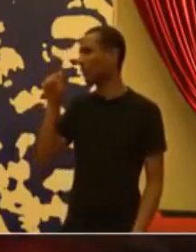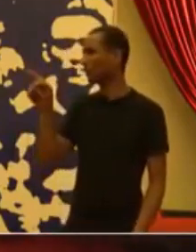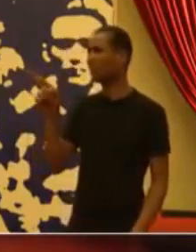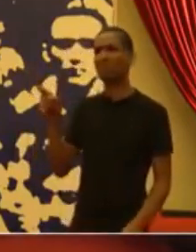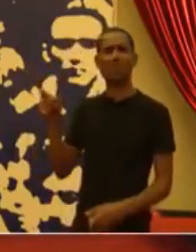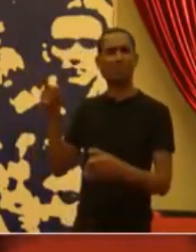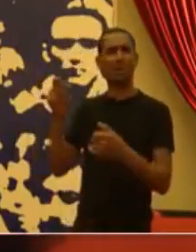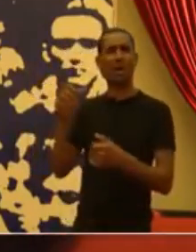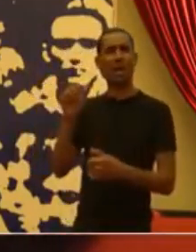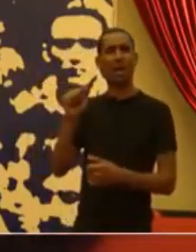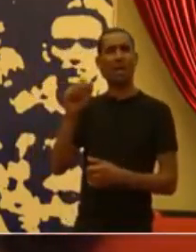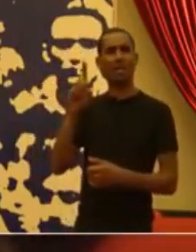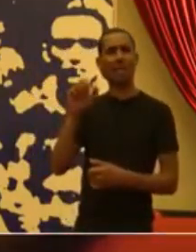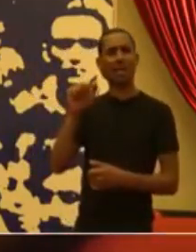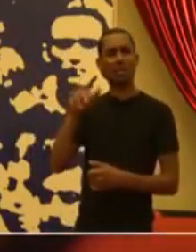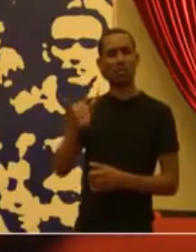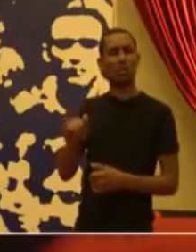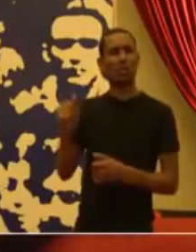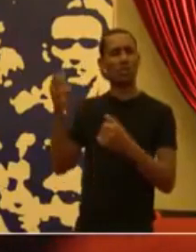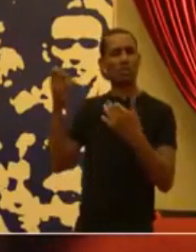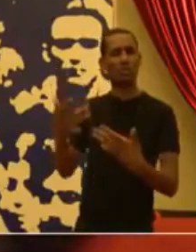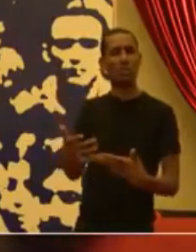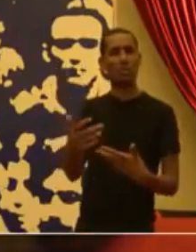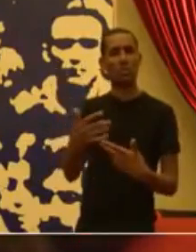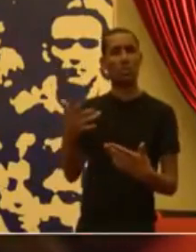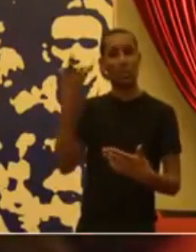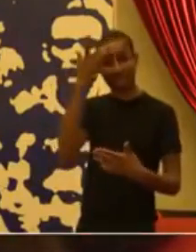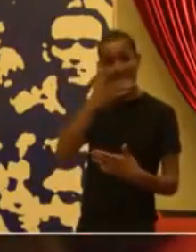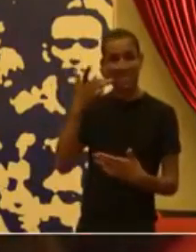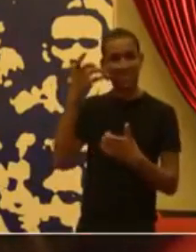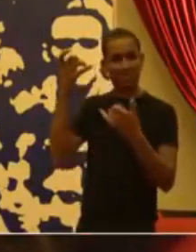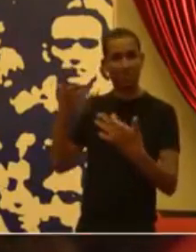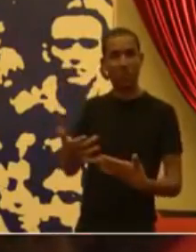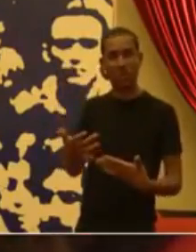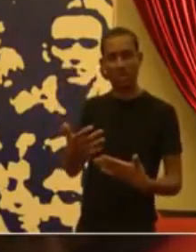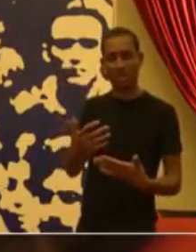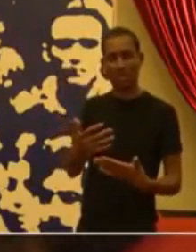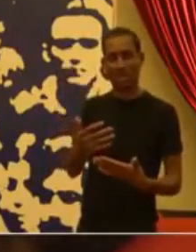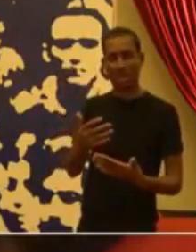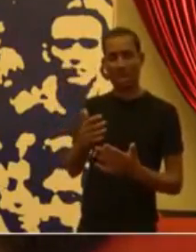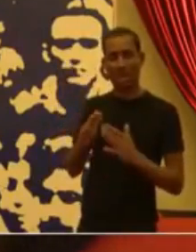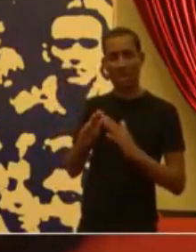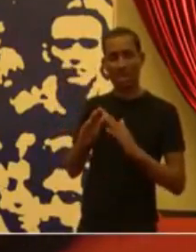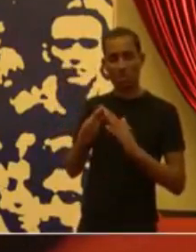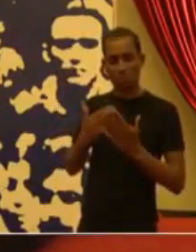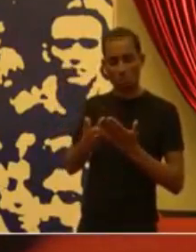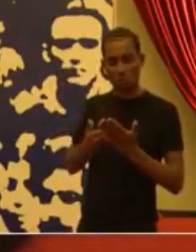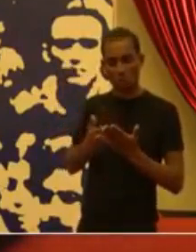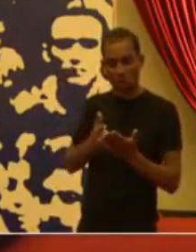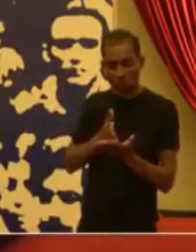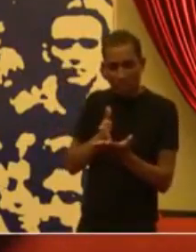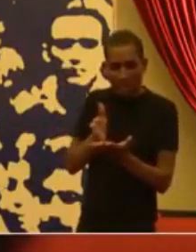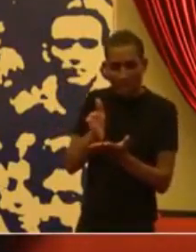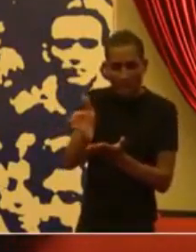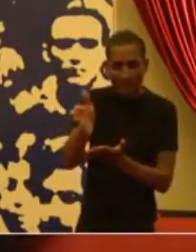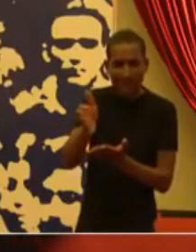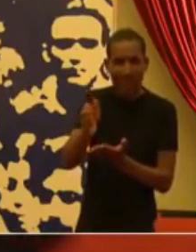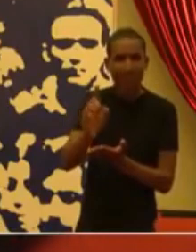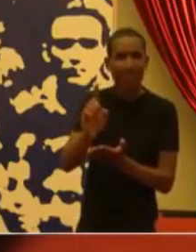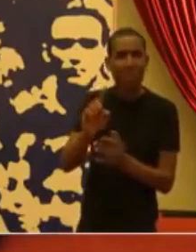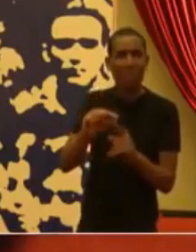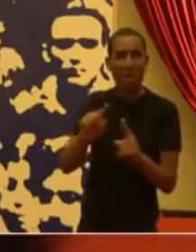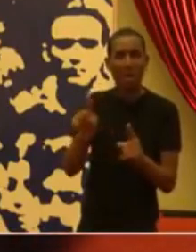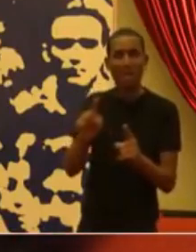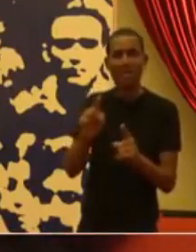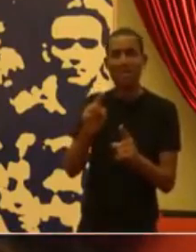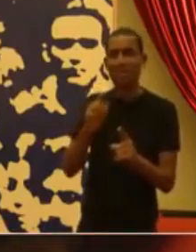coisa que o Haddad falou durante a campanha, que a história não caminha numa linha reta, né? Então, é com um